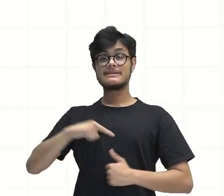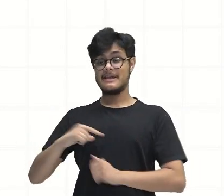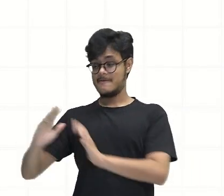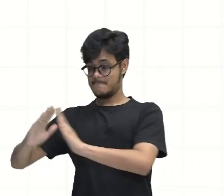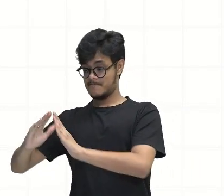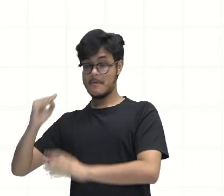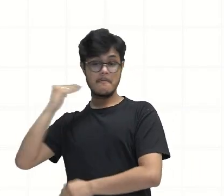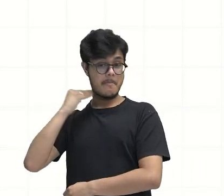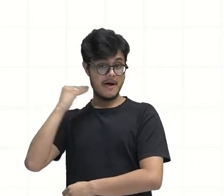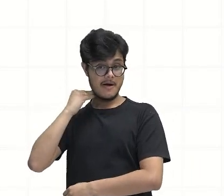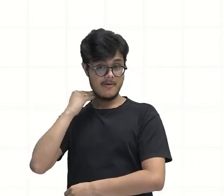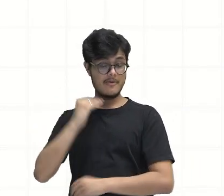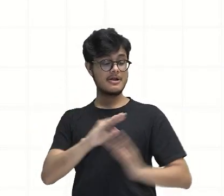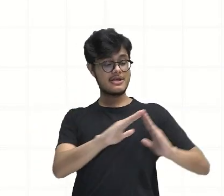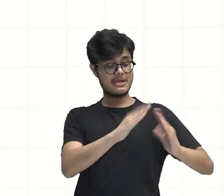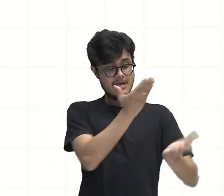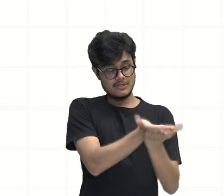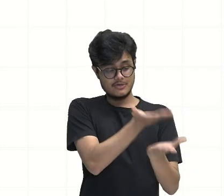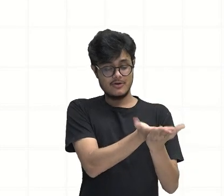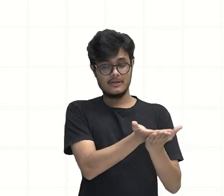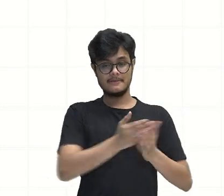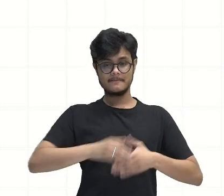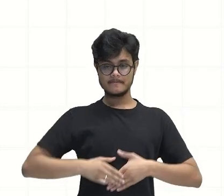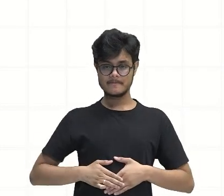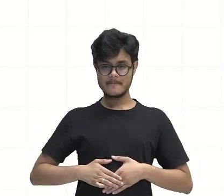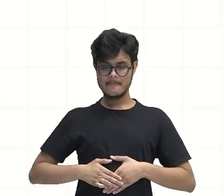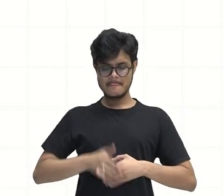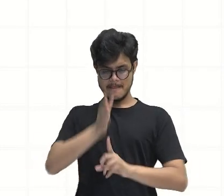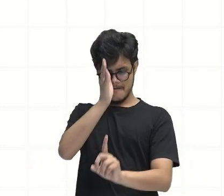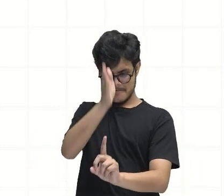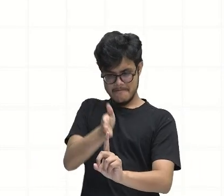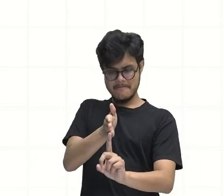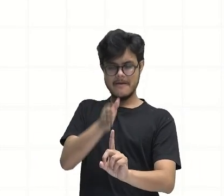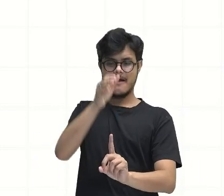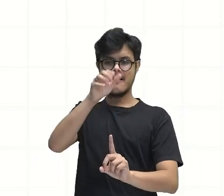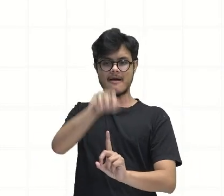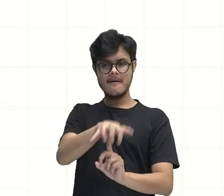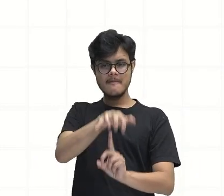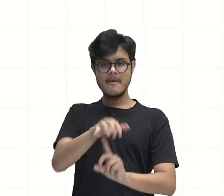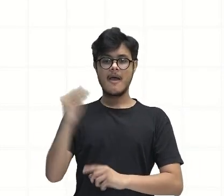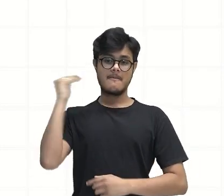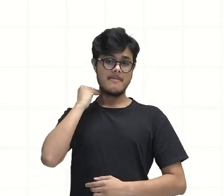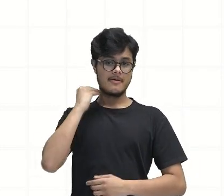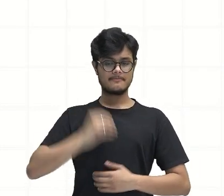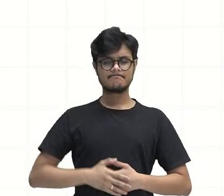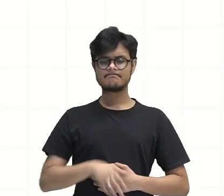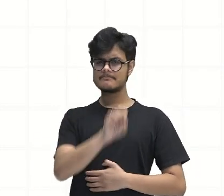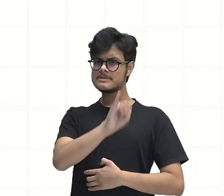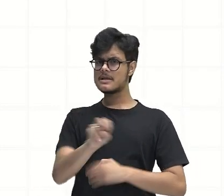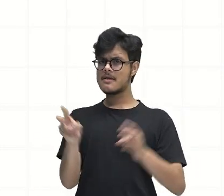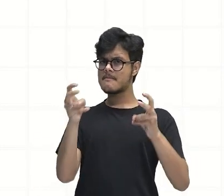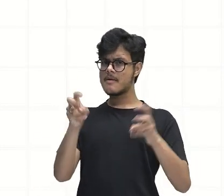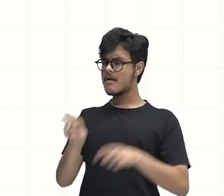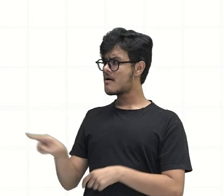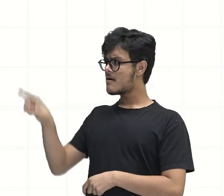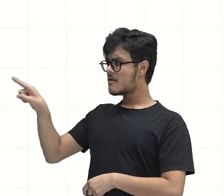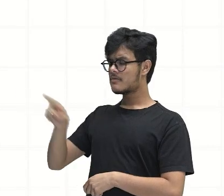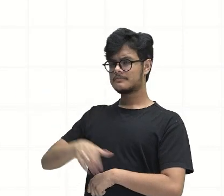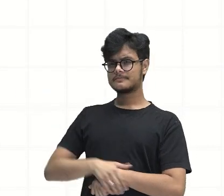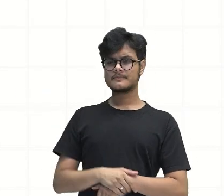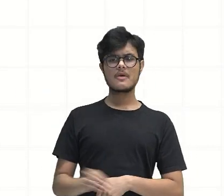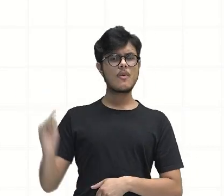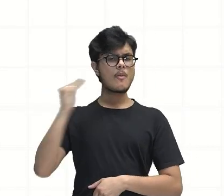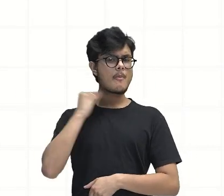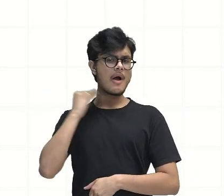banco e a escola. Então, se eu observar aqui, ó, o banco, aqui